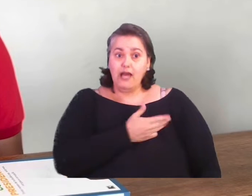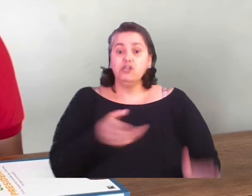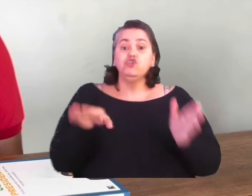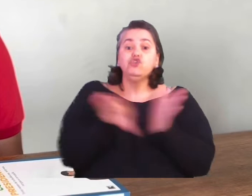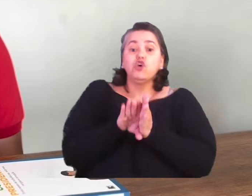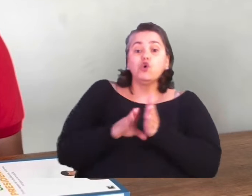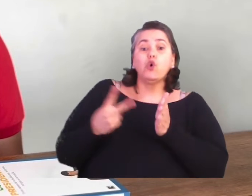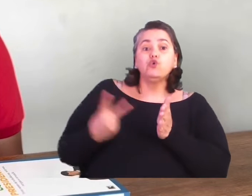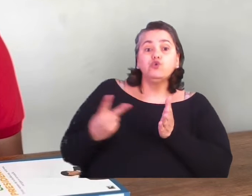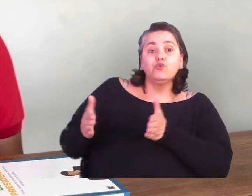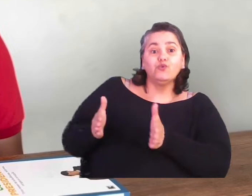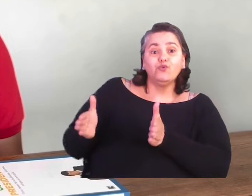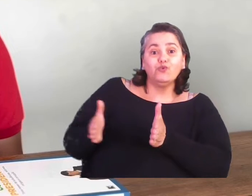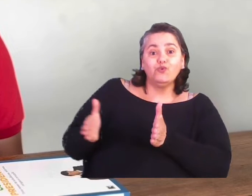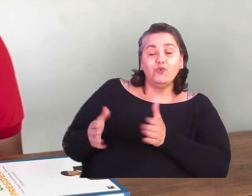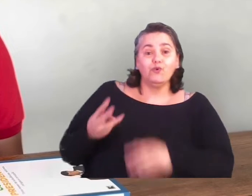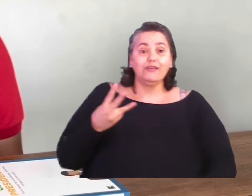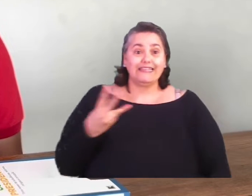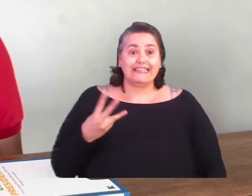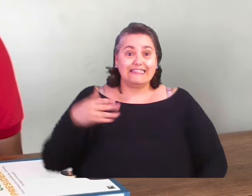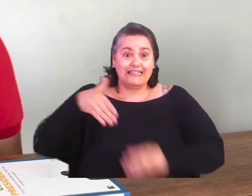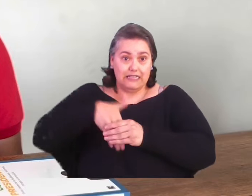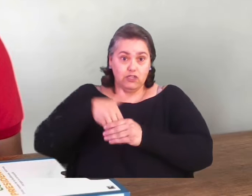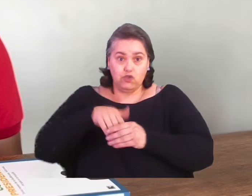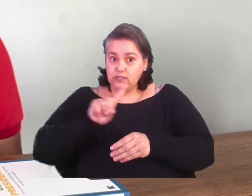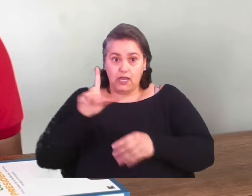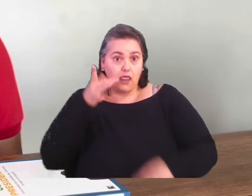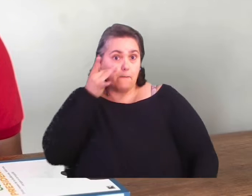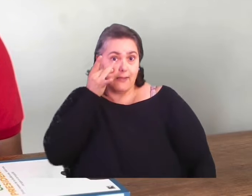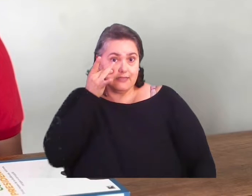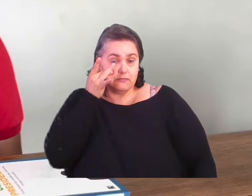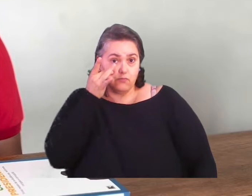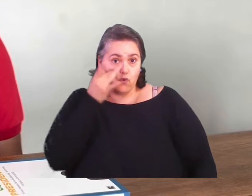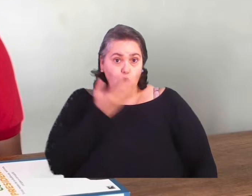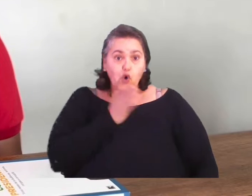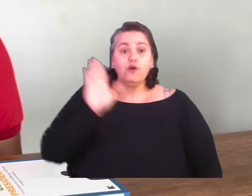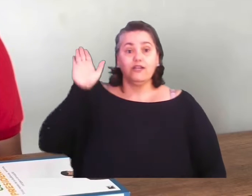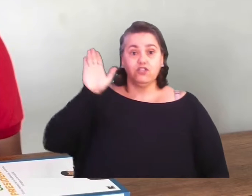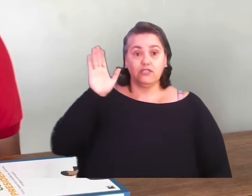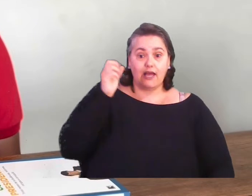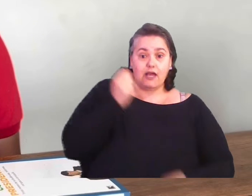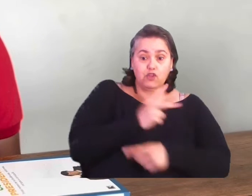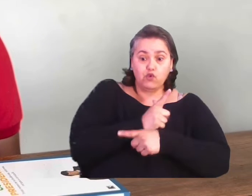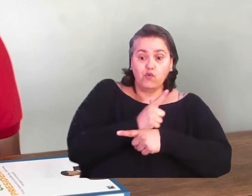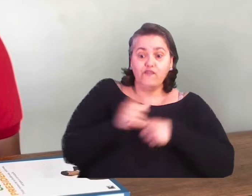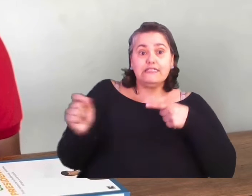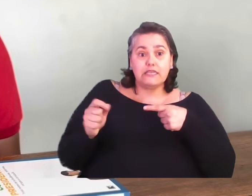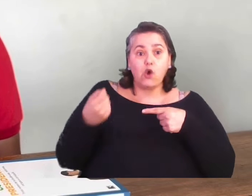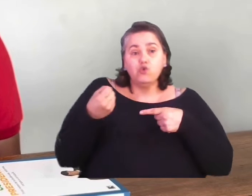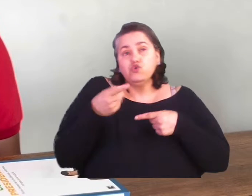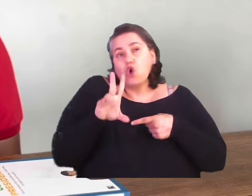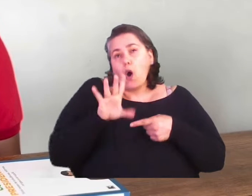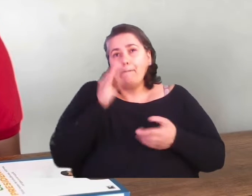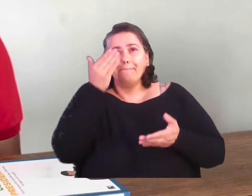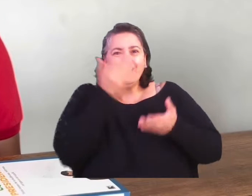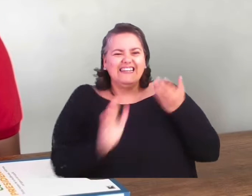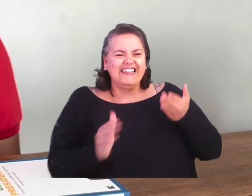segundo turno, e nas três eleições em que ele não participou, o candidato venceu, só perdeu a eleição